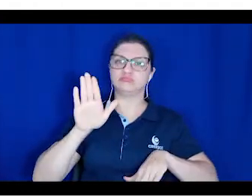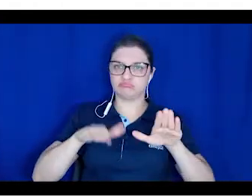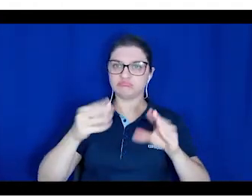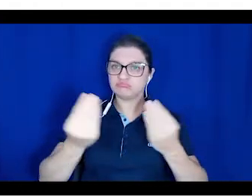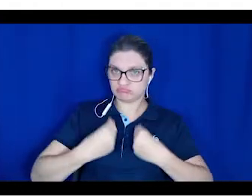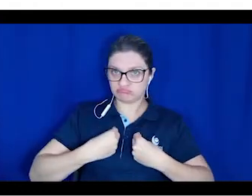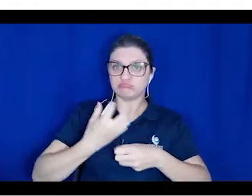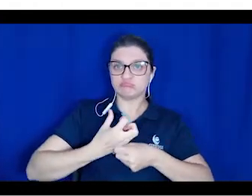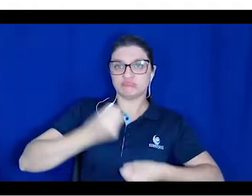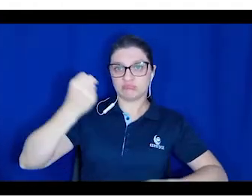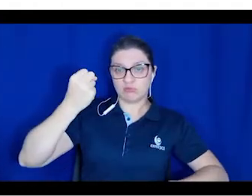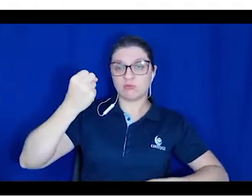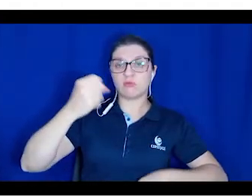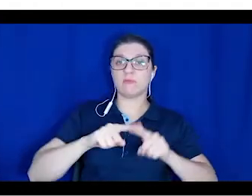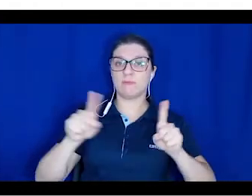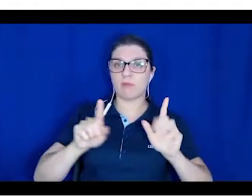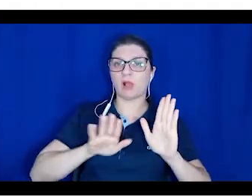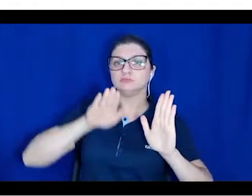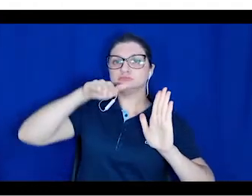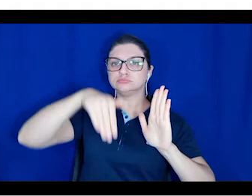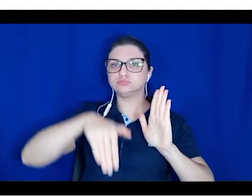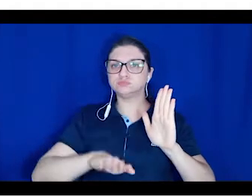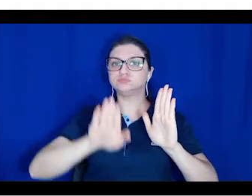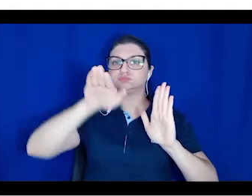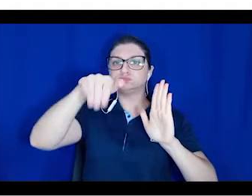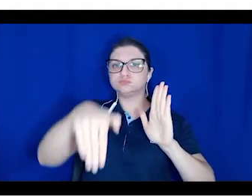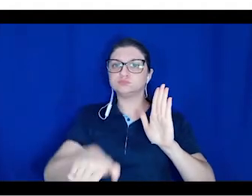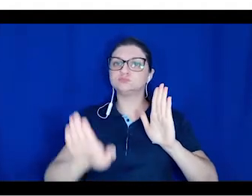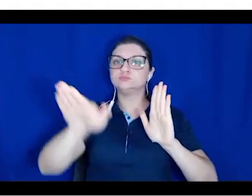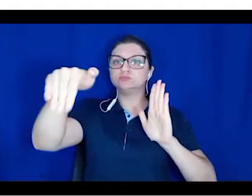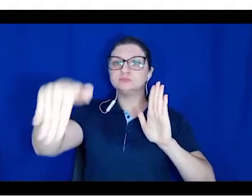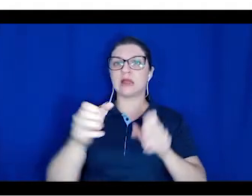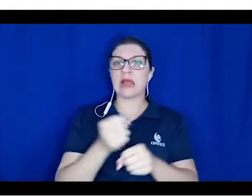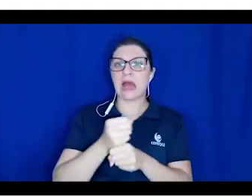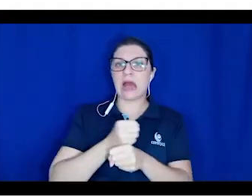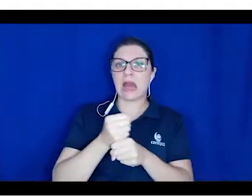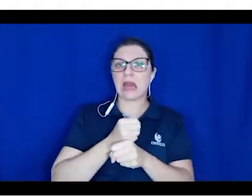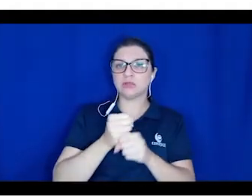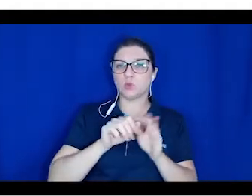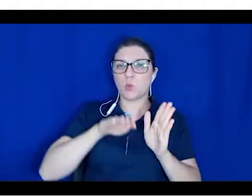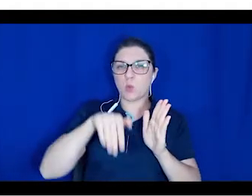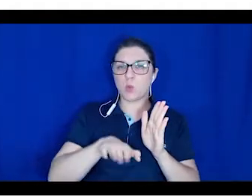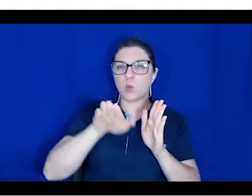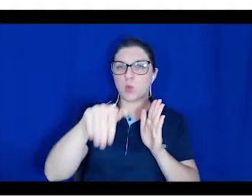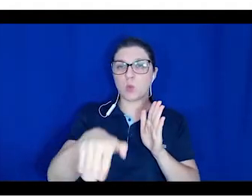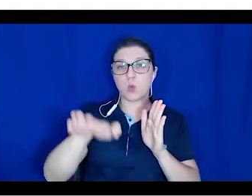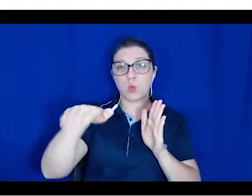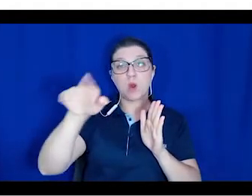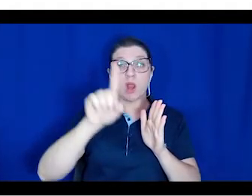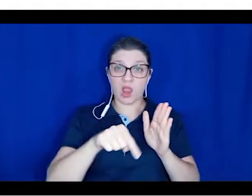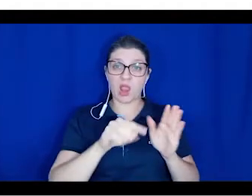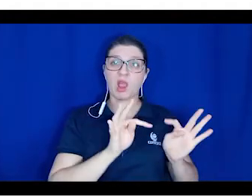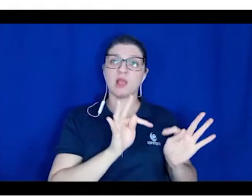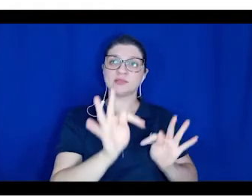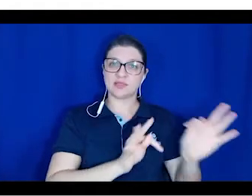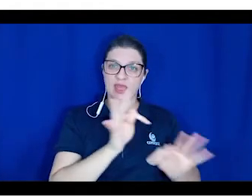nós poderemos surfar ao longo desses preços, ao longo dos anos, que é isso que a análise técnica nos